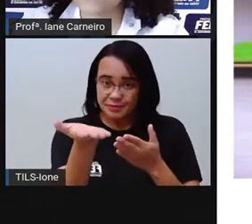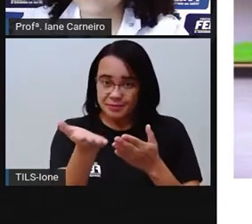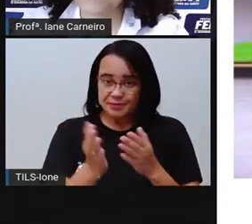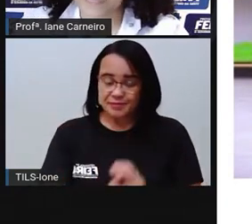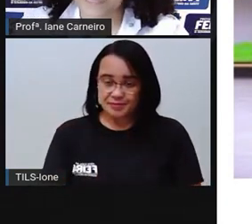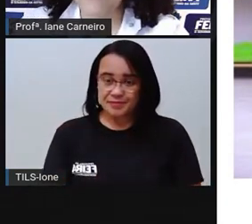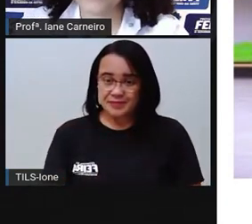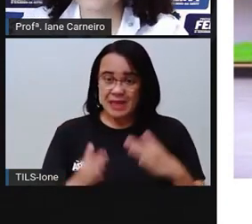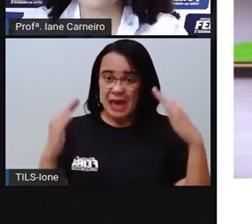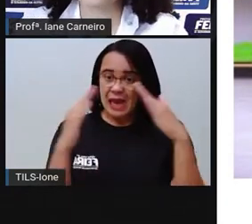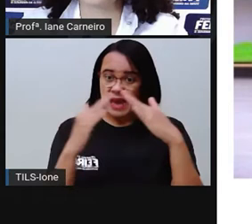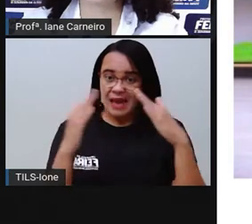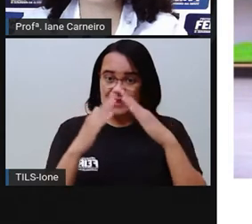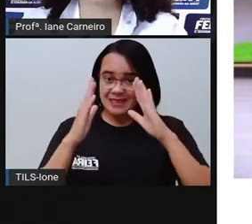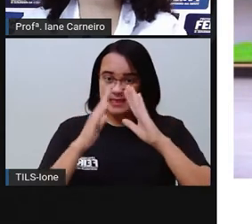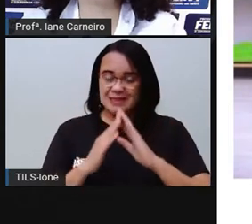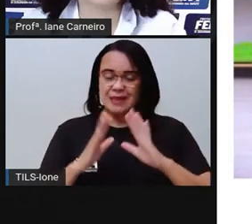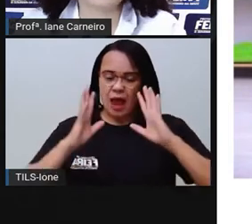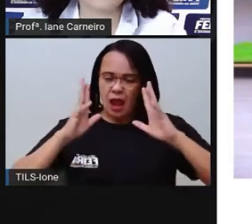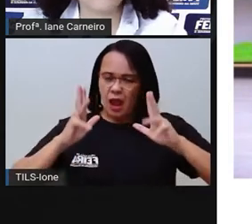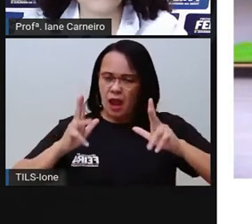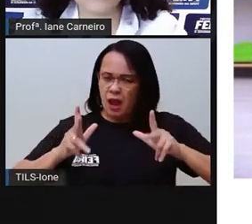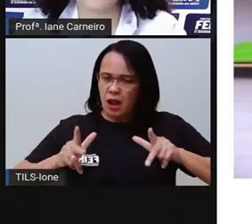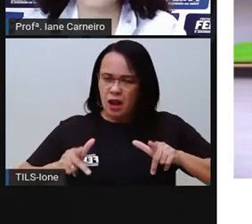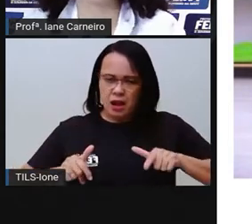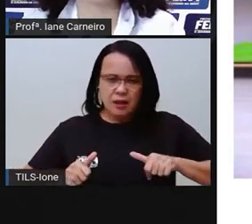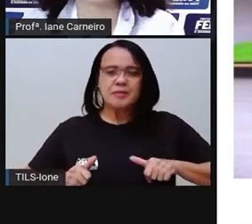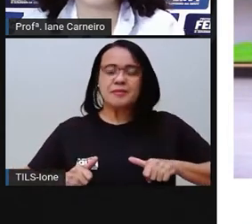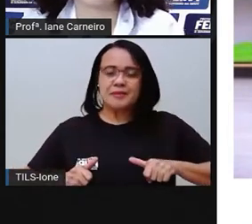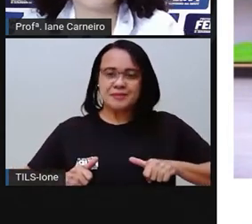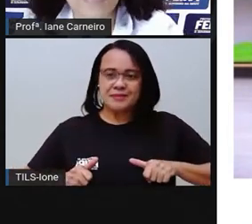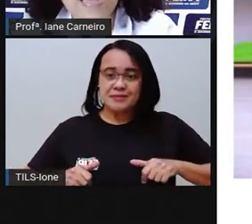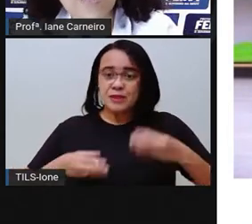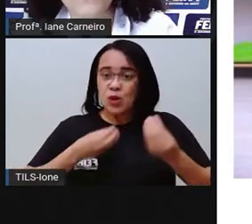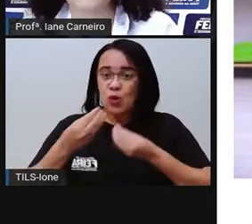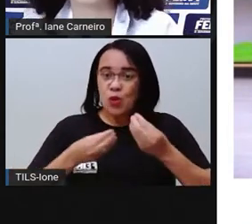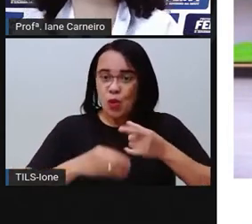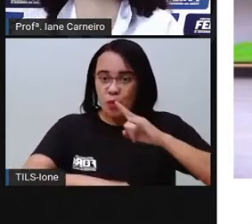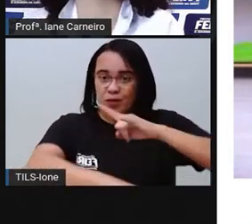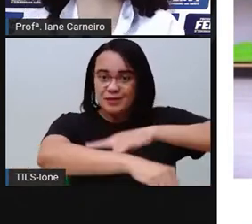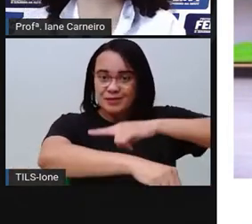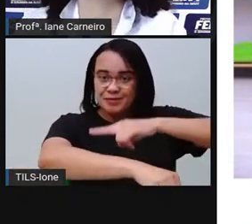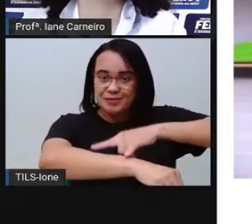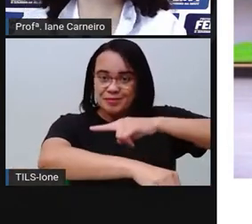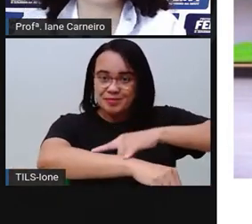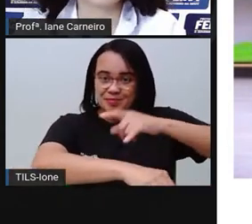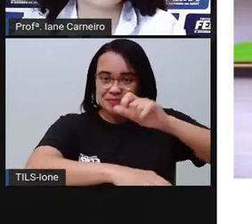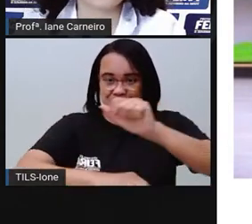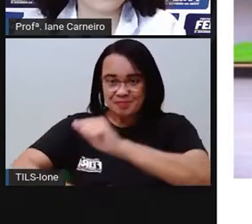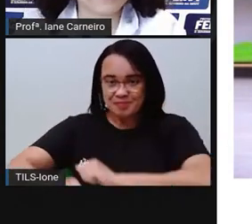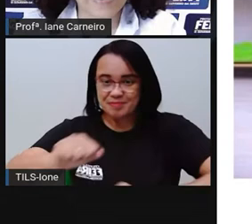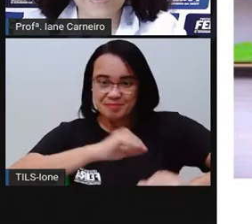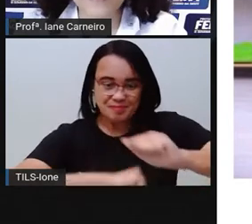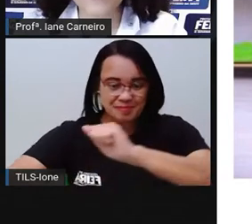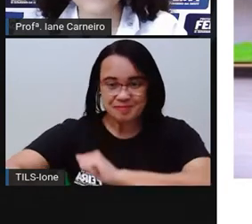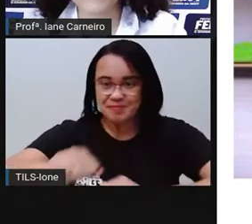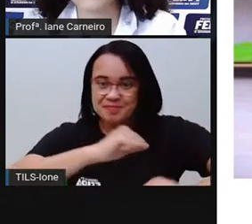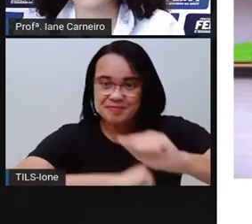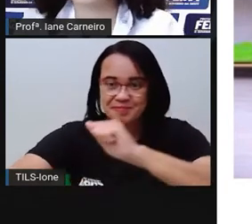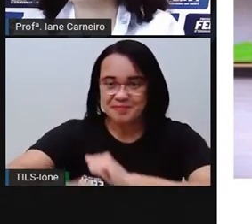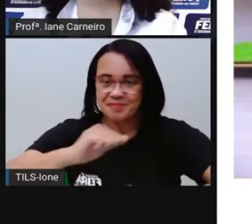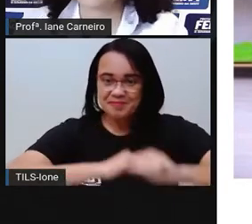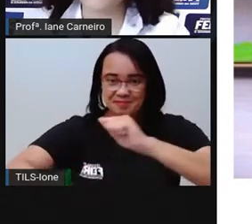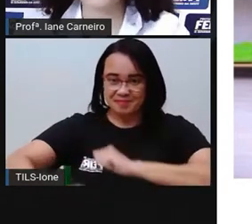ser saudável, nós precisamos limpar o banheiro, né? Lavar o banheiro, o vaso sanitário, né? E